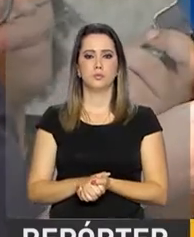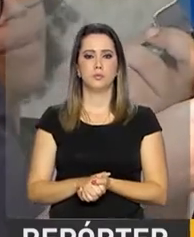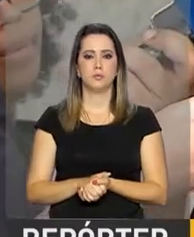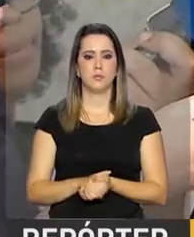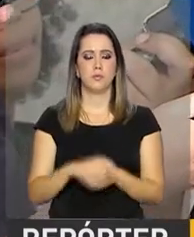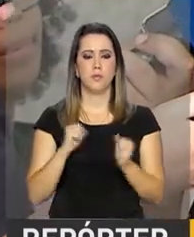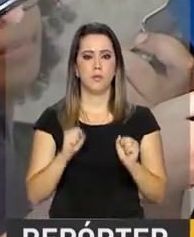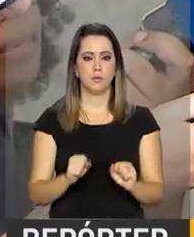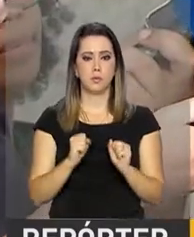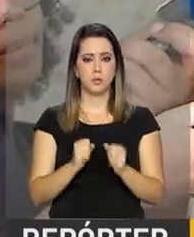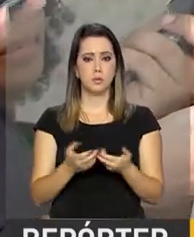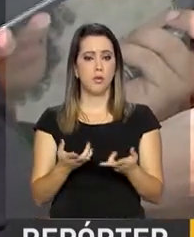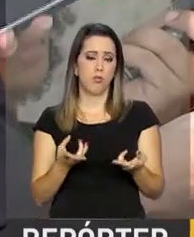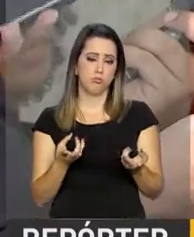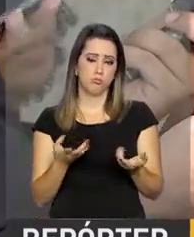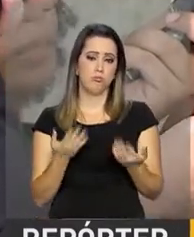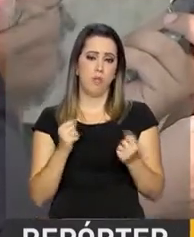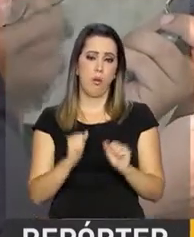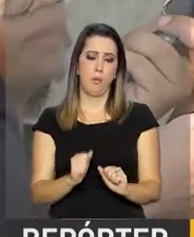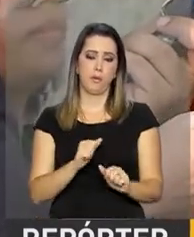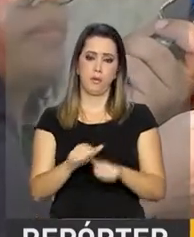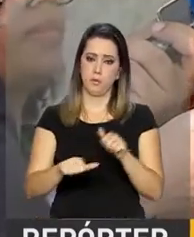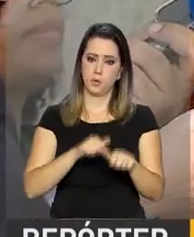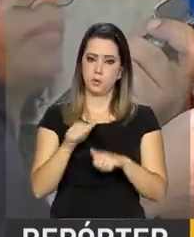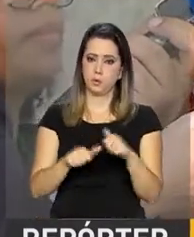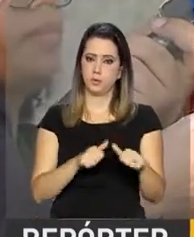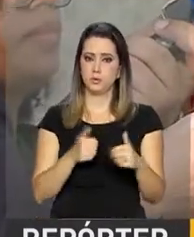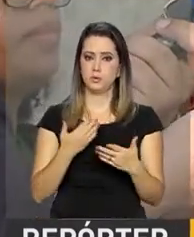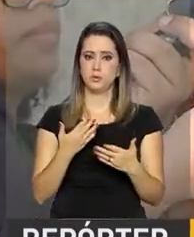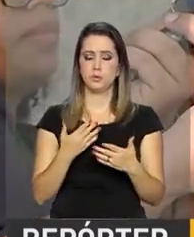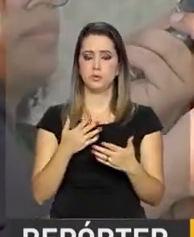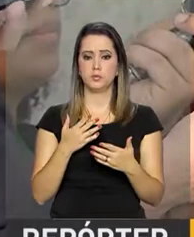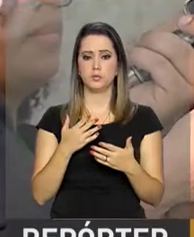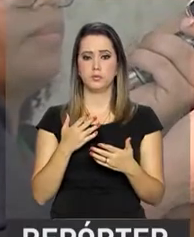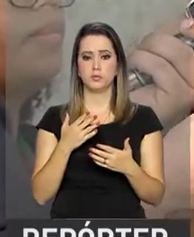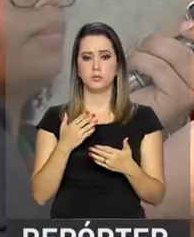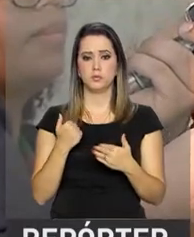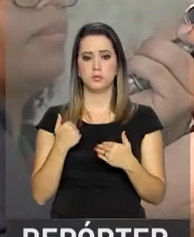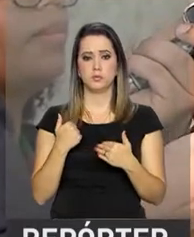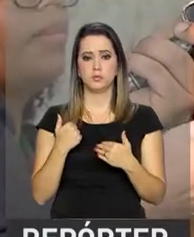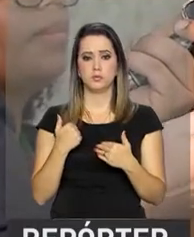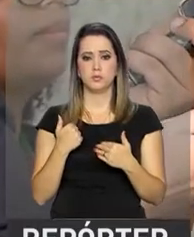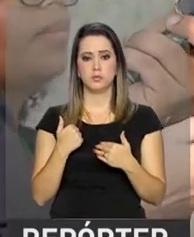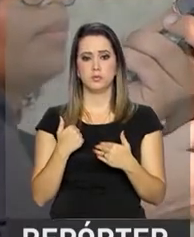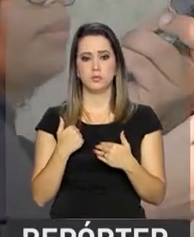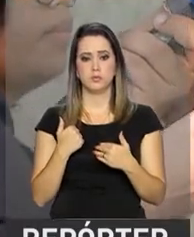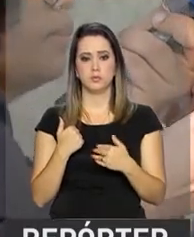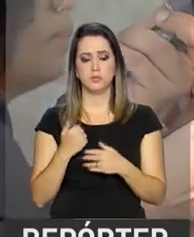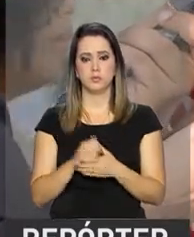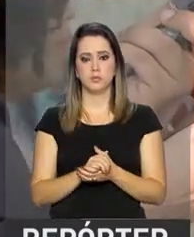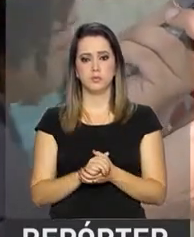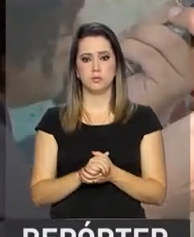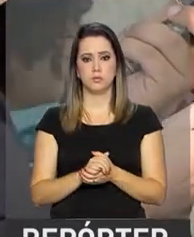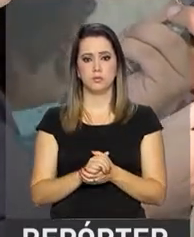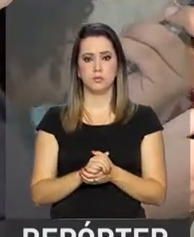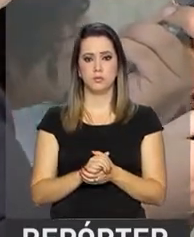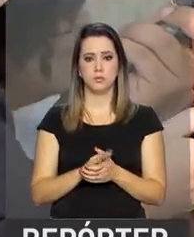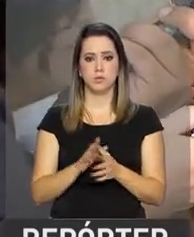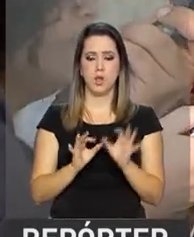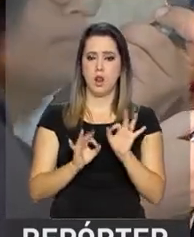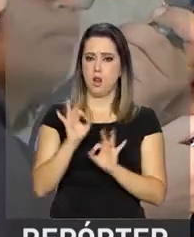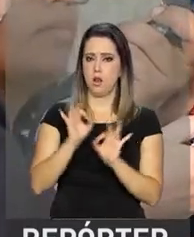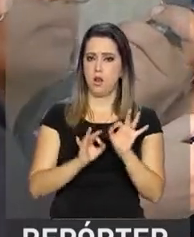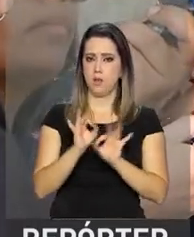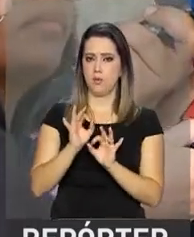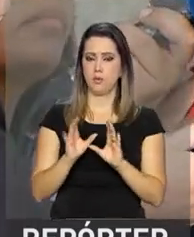Podemos analisar uma transição, né, mais, talvez, aprimorada para